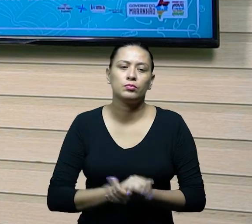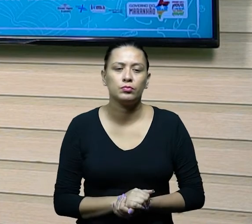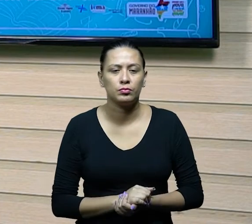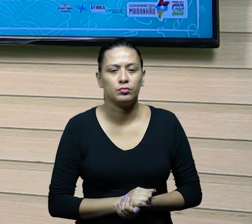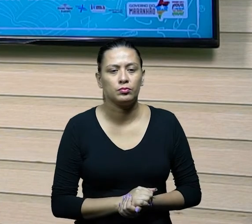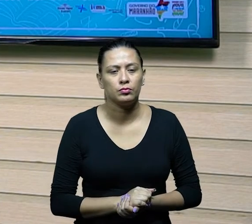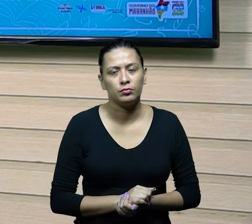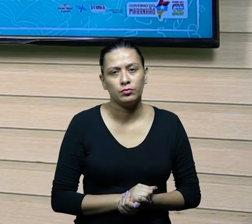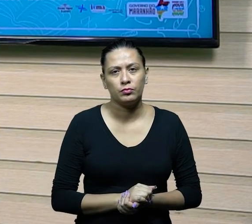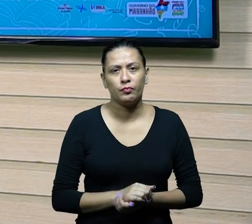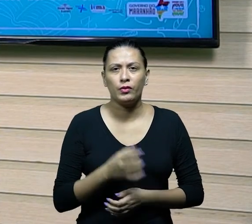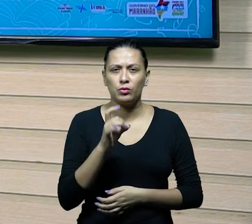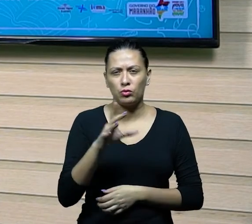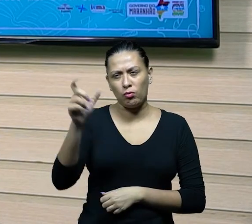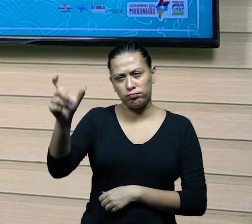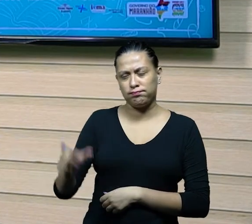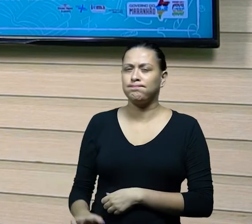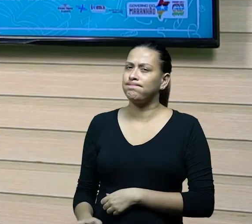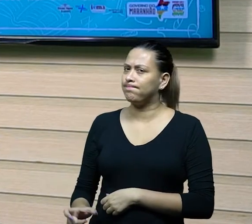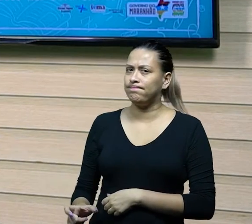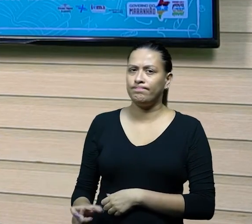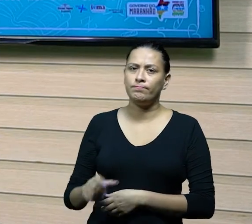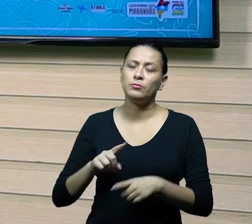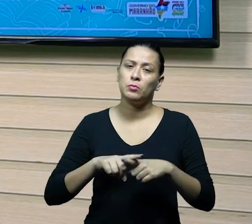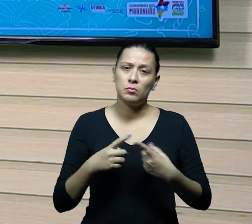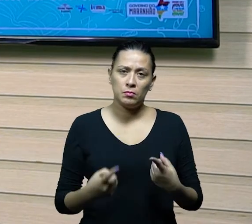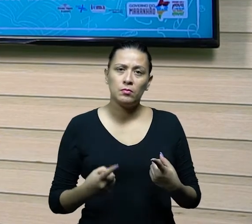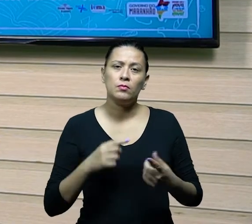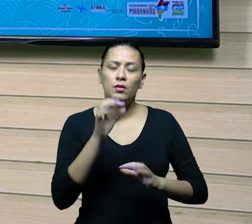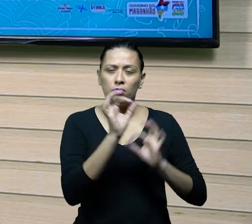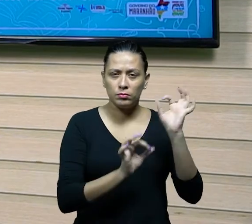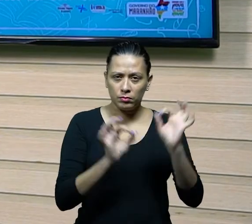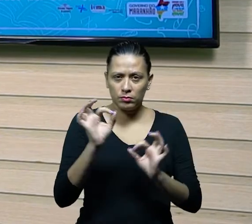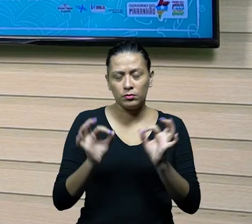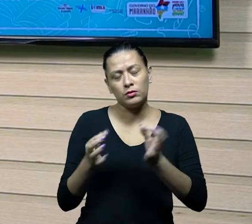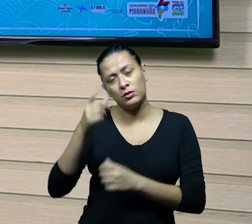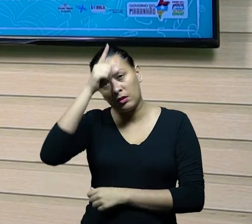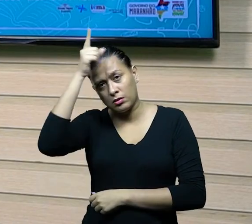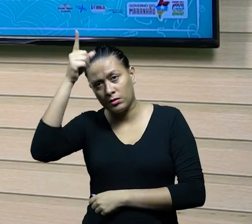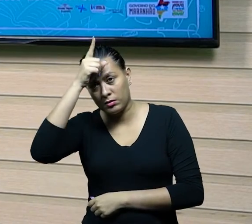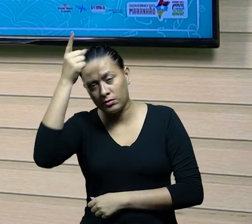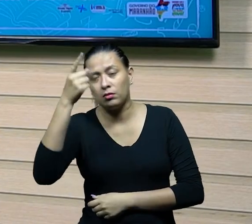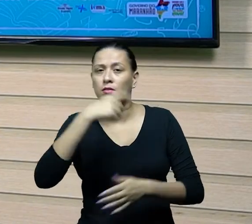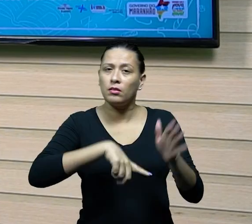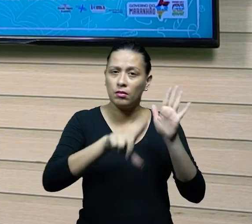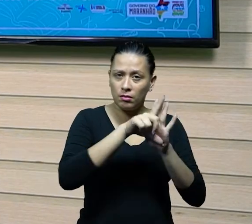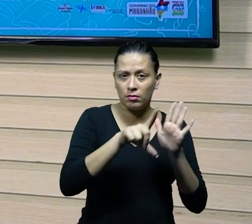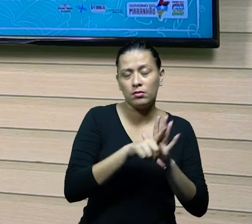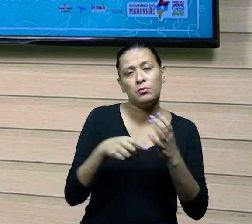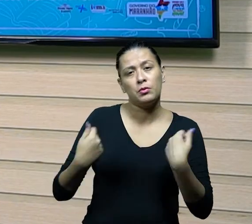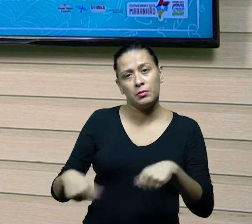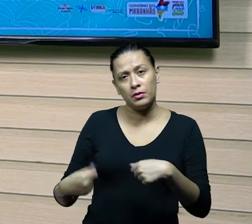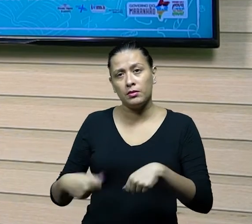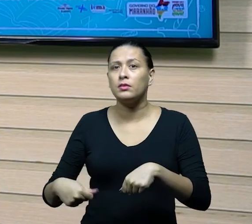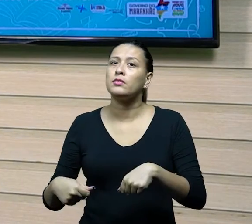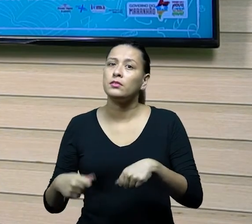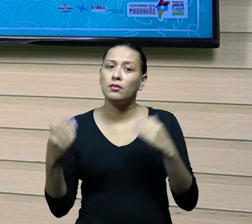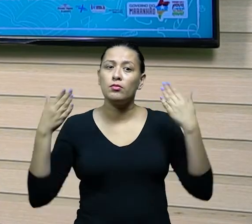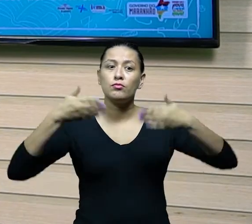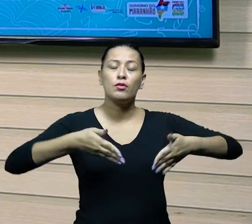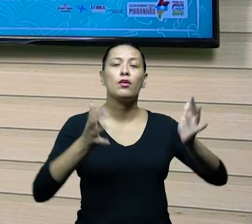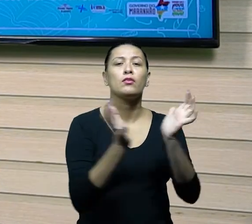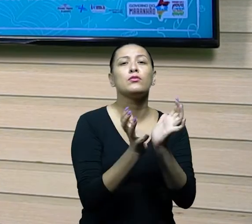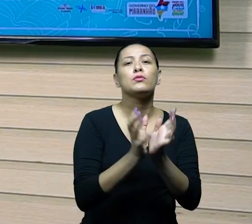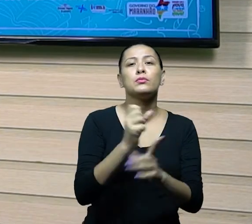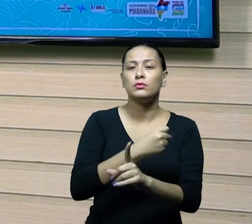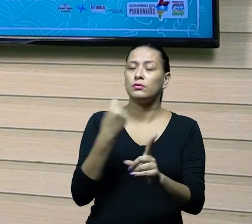em consideração apenas um individo você elaborar uma Norma Jurídica não é por um Anseio por uma necessidade da cola a